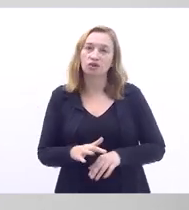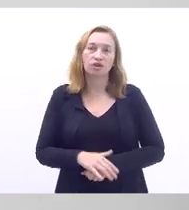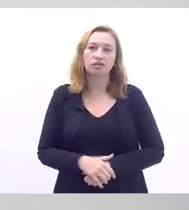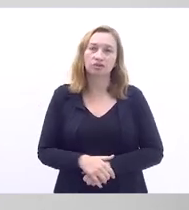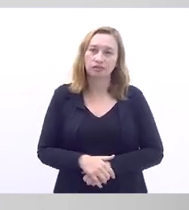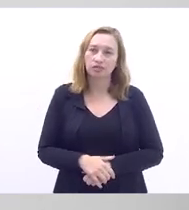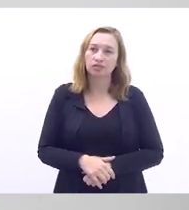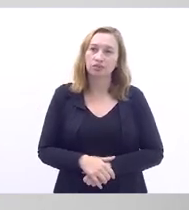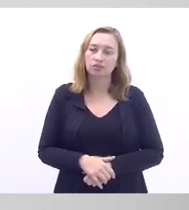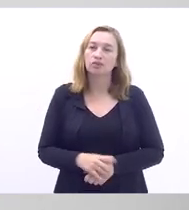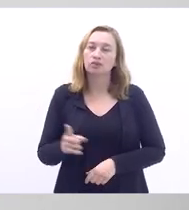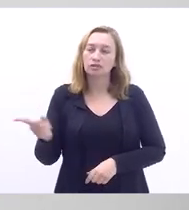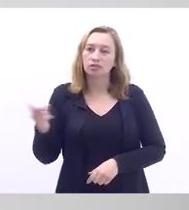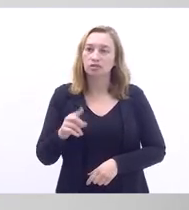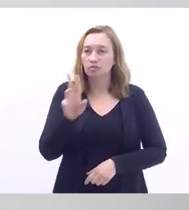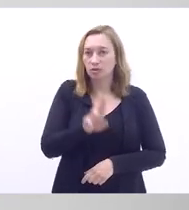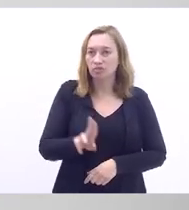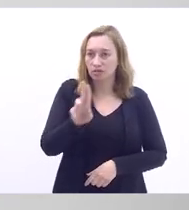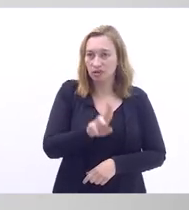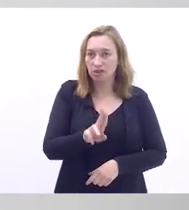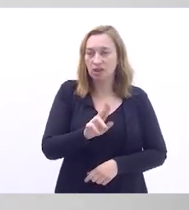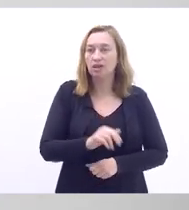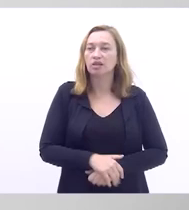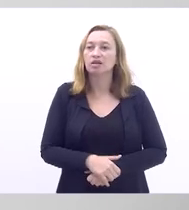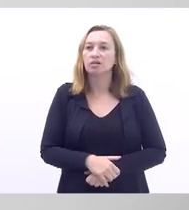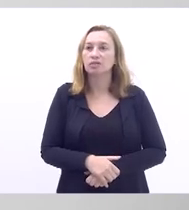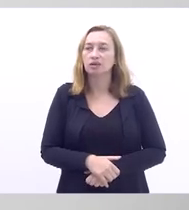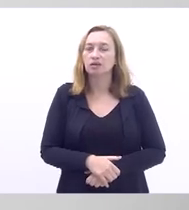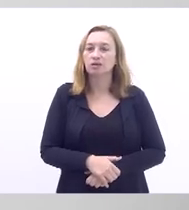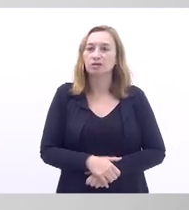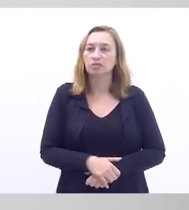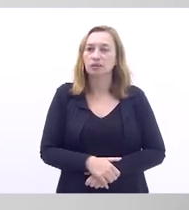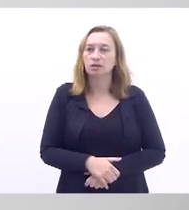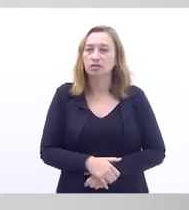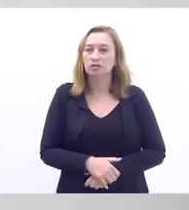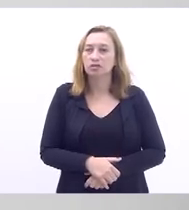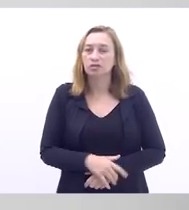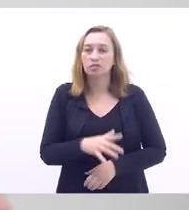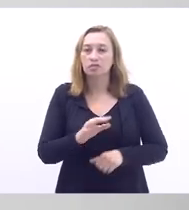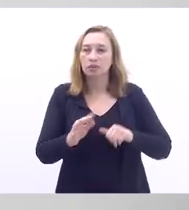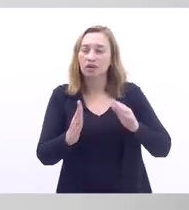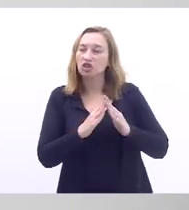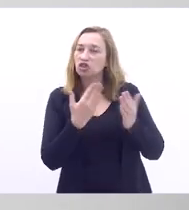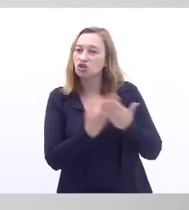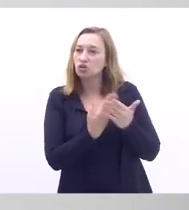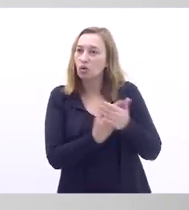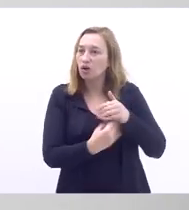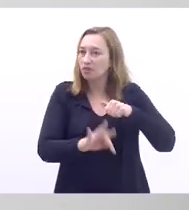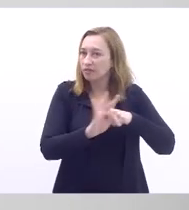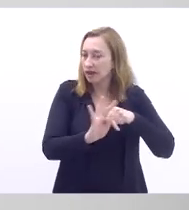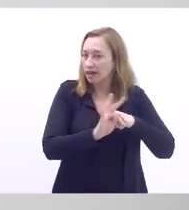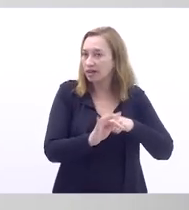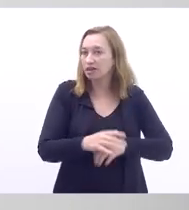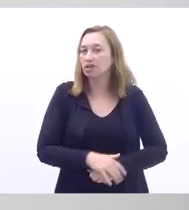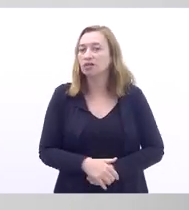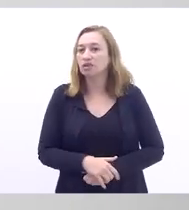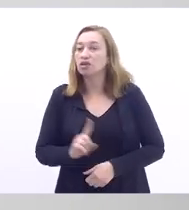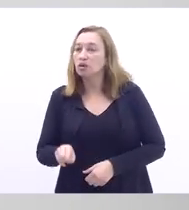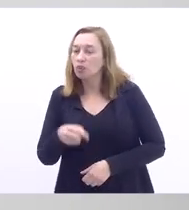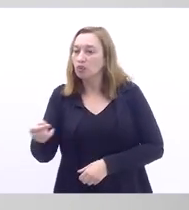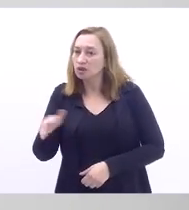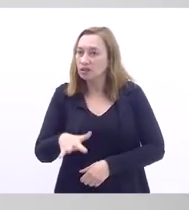desproporcional ao que vem para as Universidades ao que vem né praia para FAETEC ao que vem para